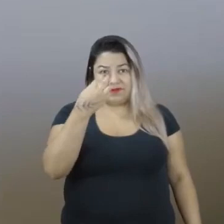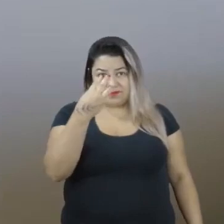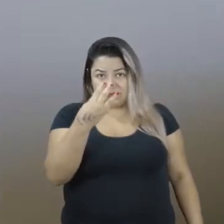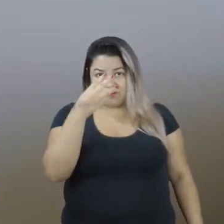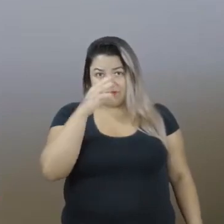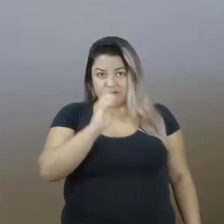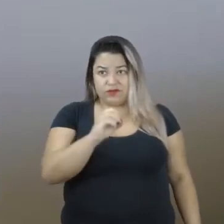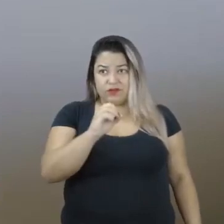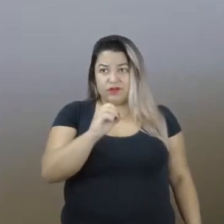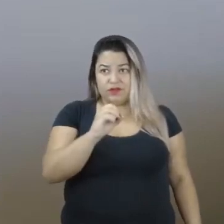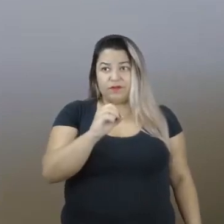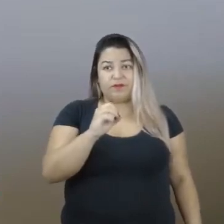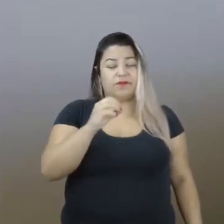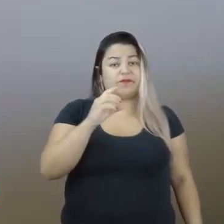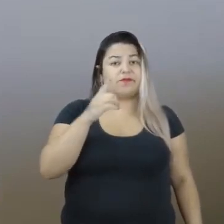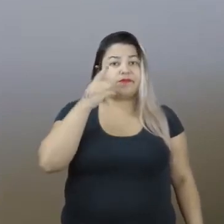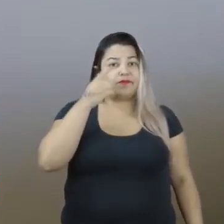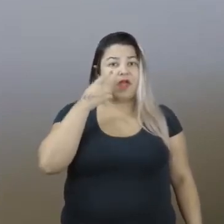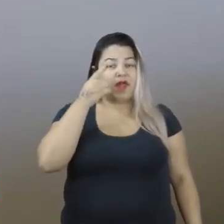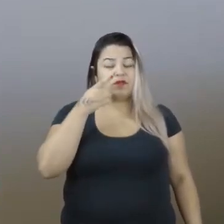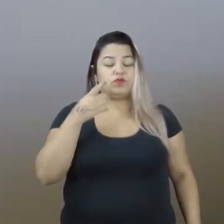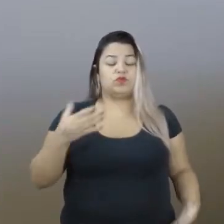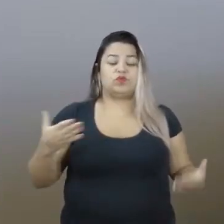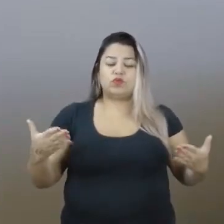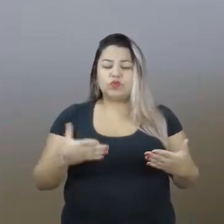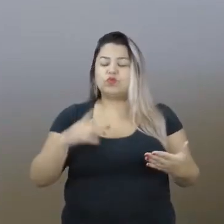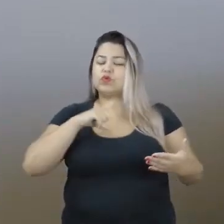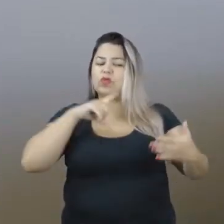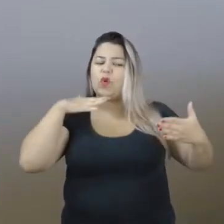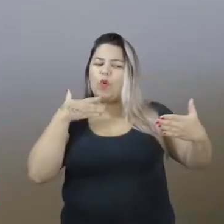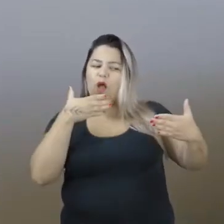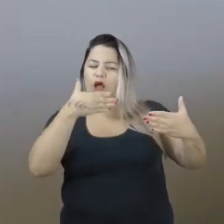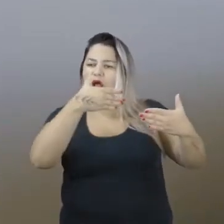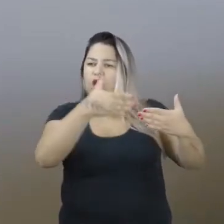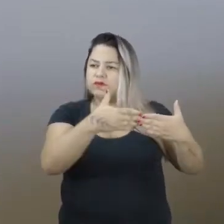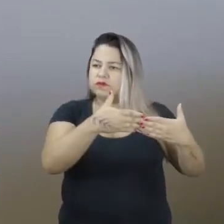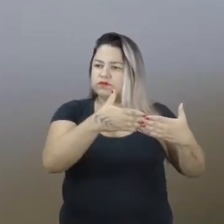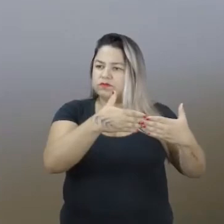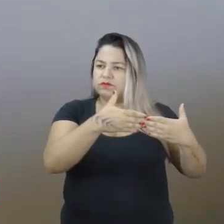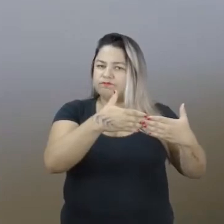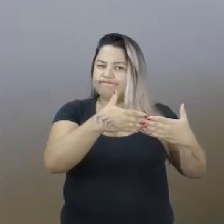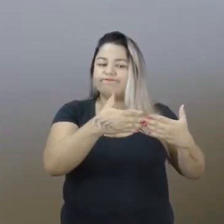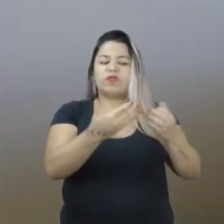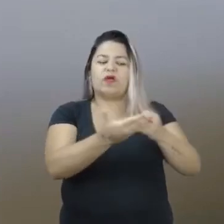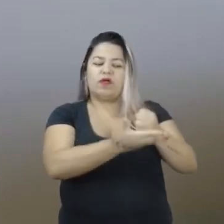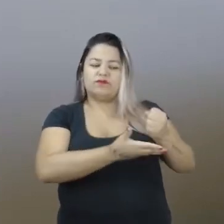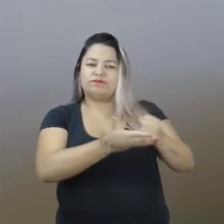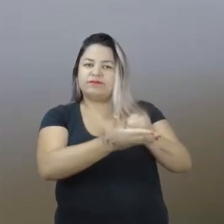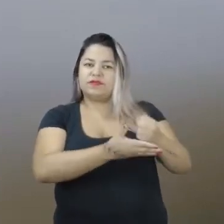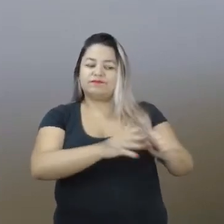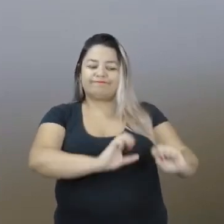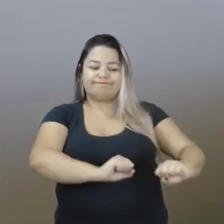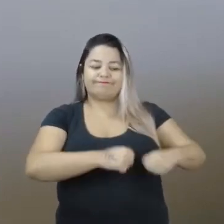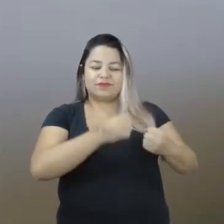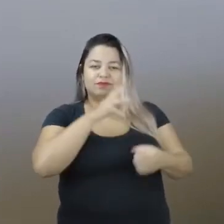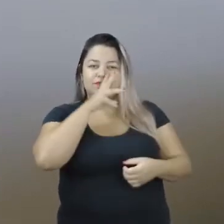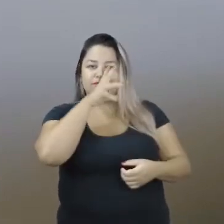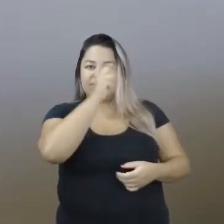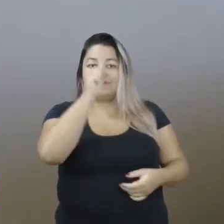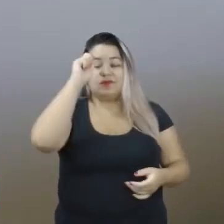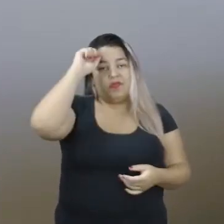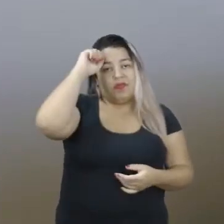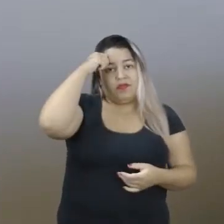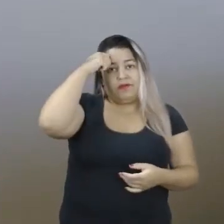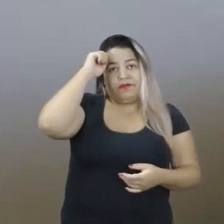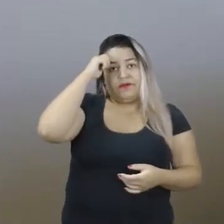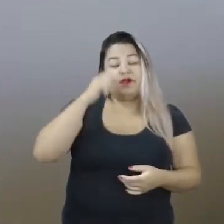130 parlamentares. Então, houve um avanço. E foi baseado nessa força da bancada negra